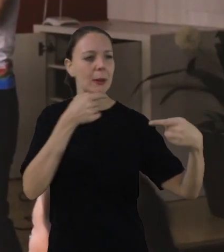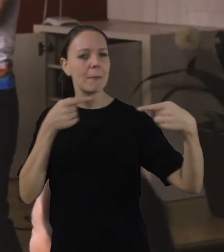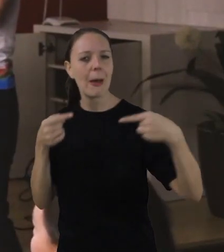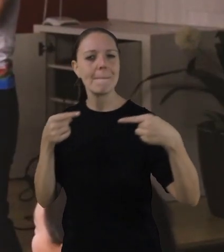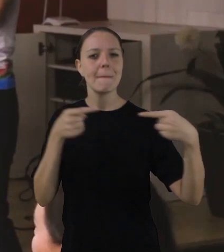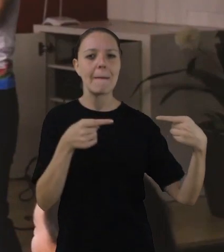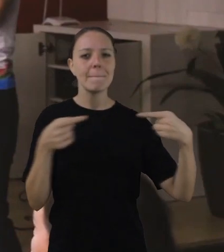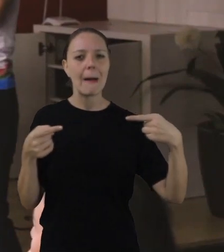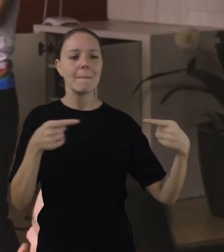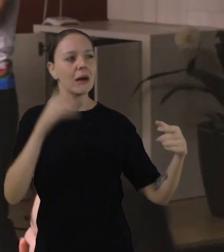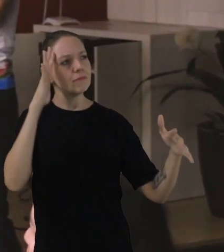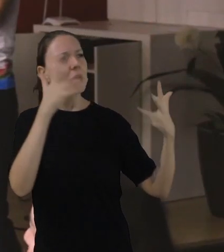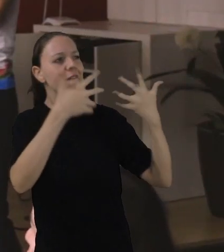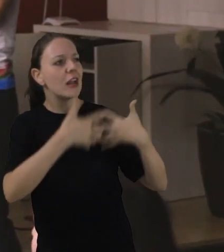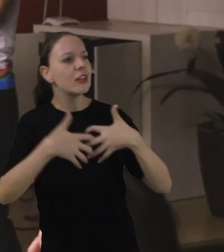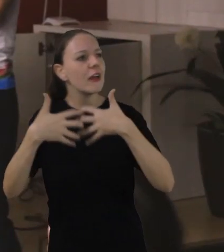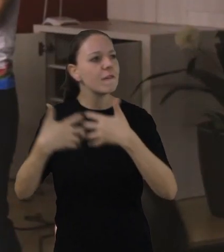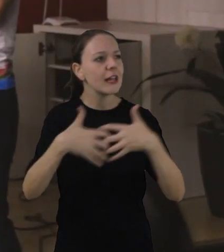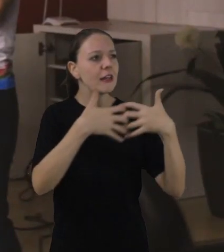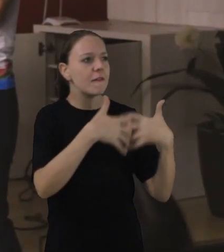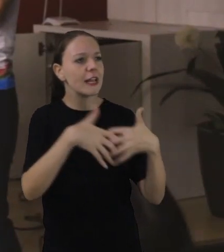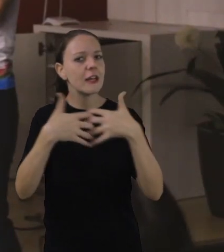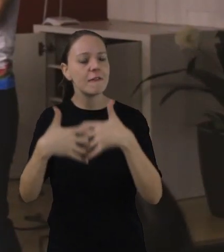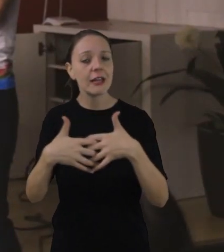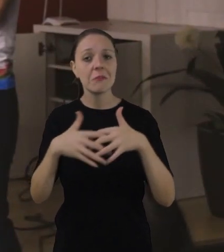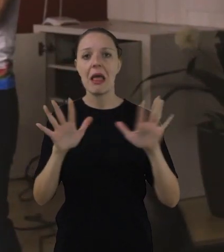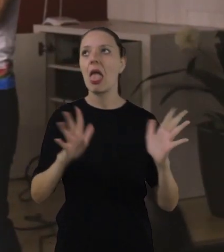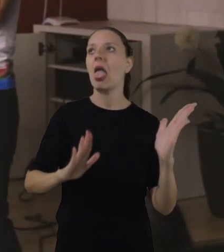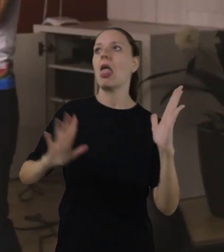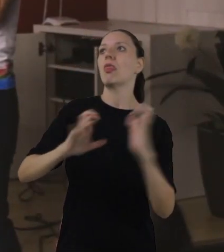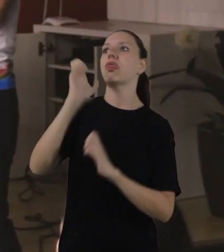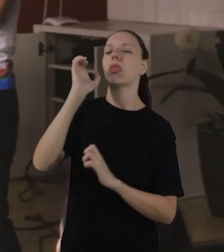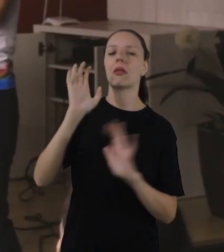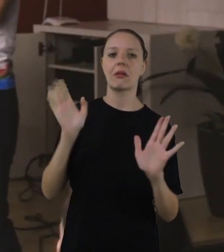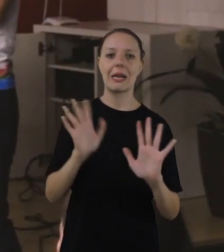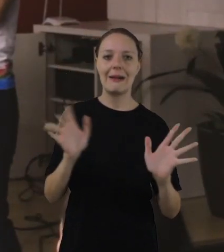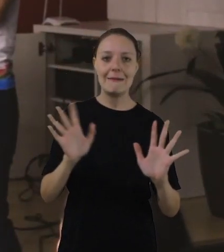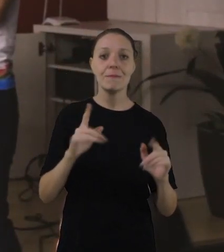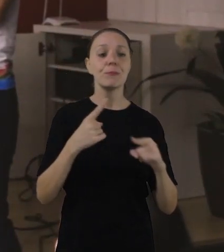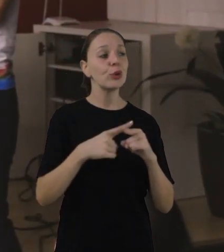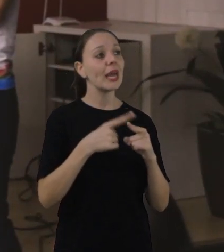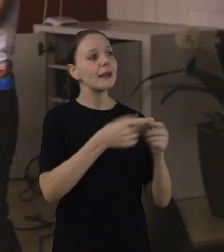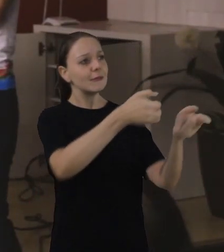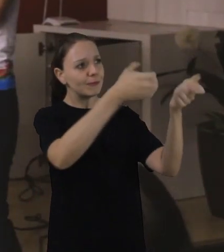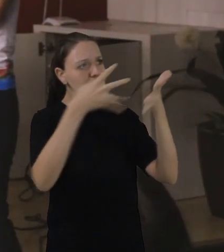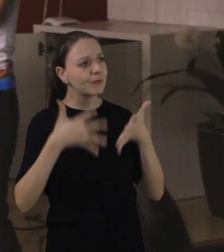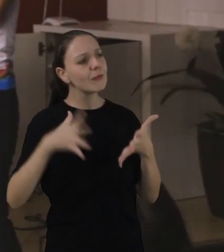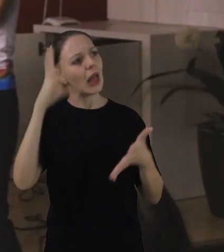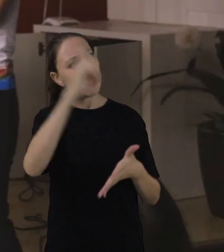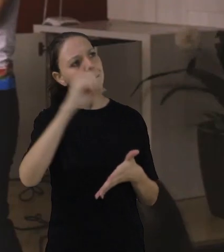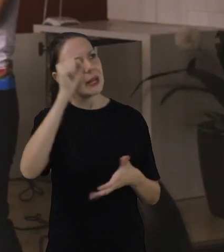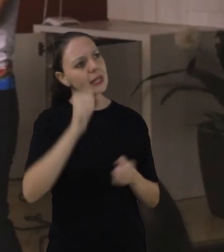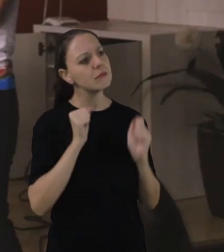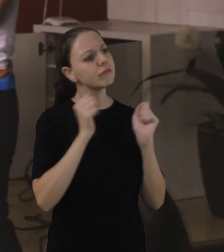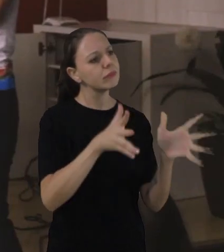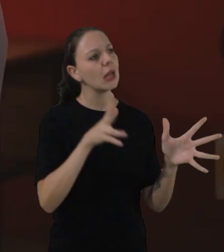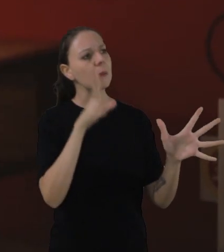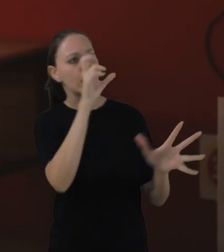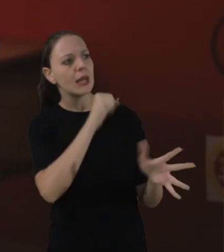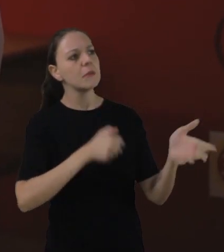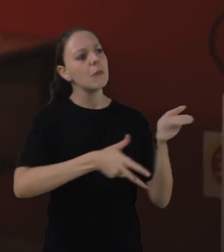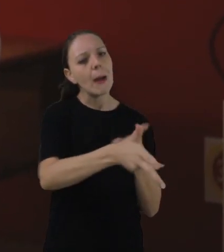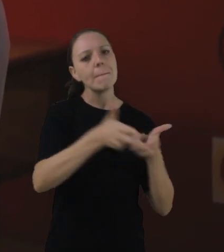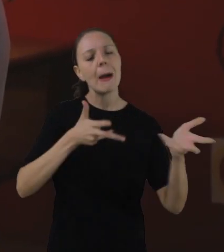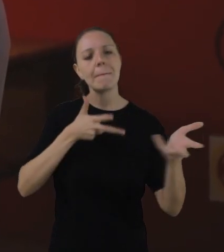ficava pensando naquilo que o outro tem para te dizer, que talvez seja até melhor, que você possa aprender com aquilo que o outro está falando. Mas não, hoje em dia a gente